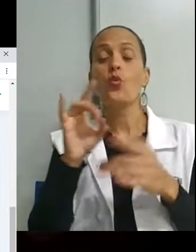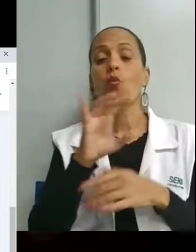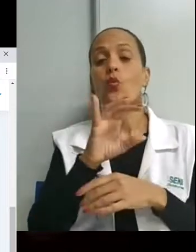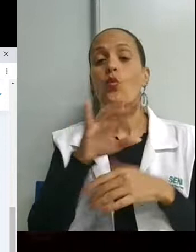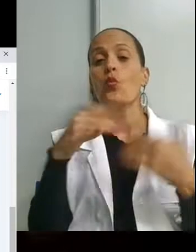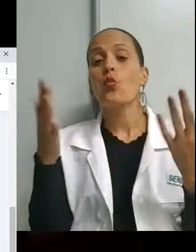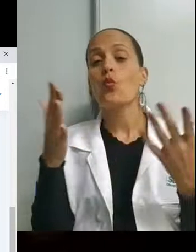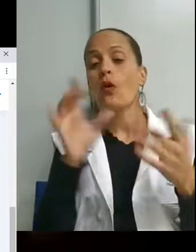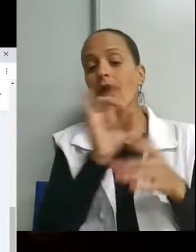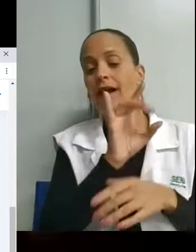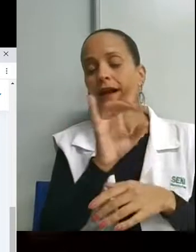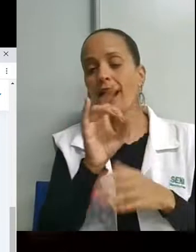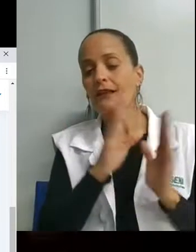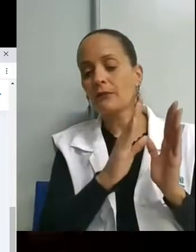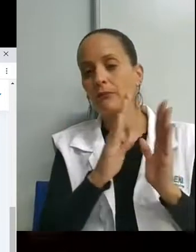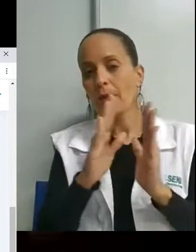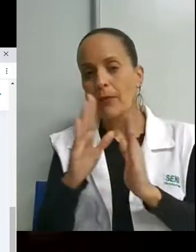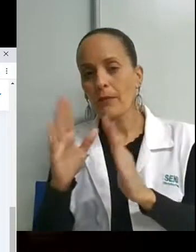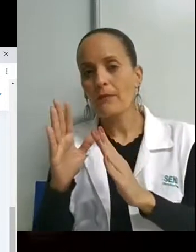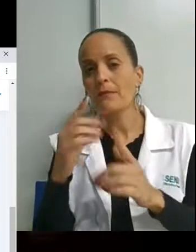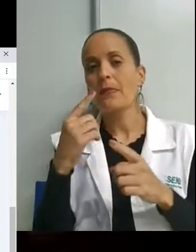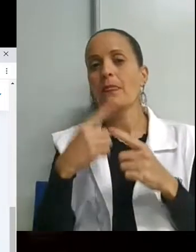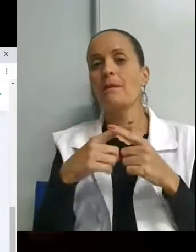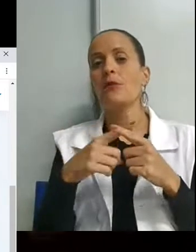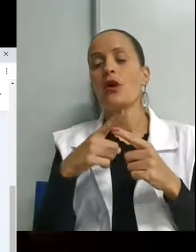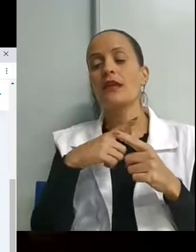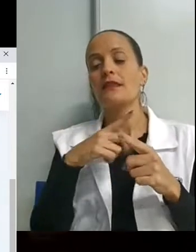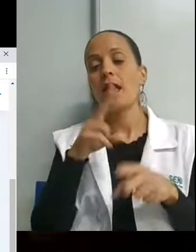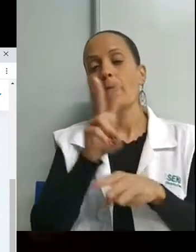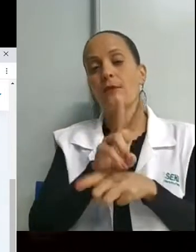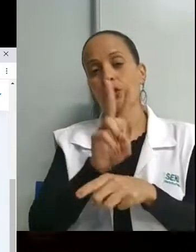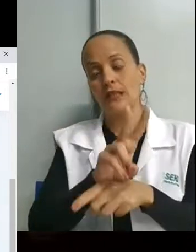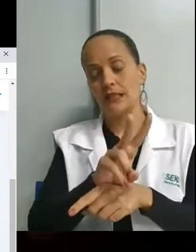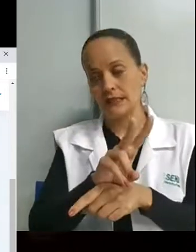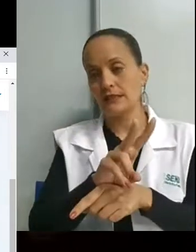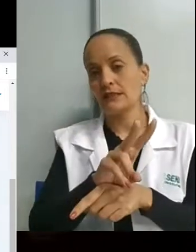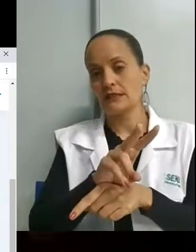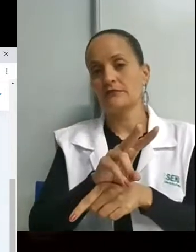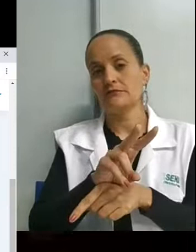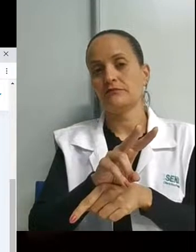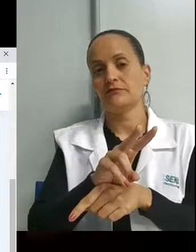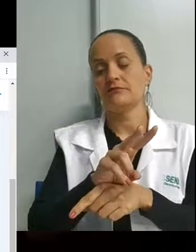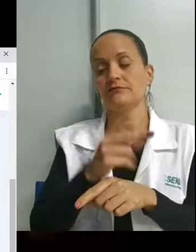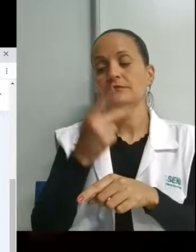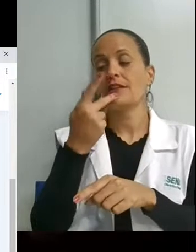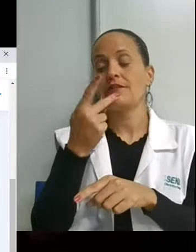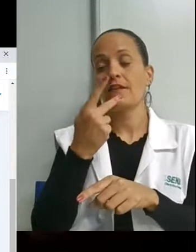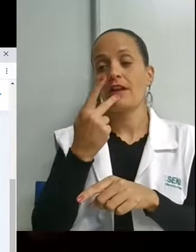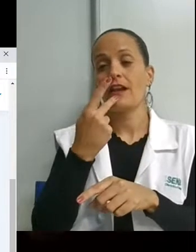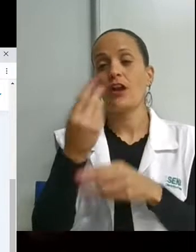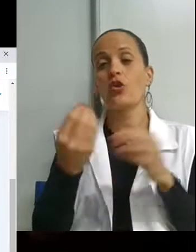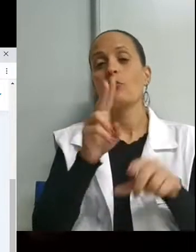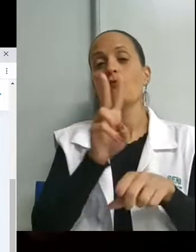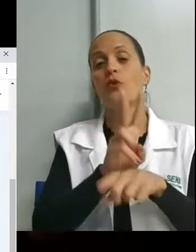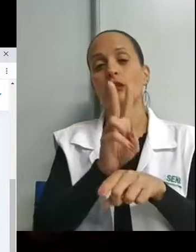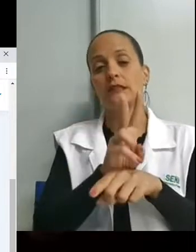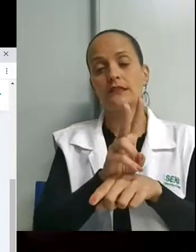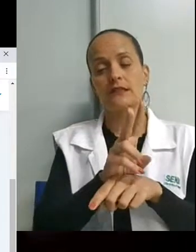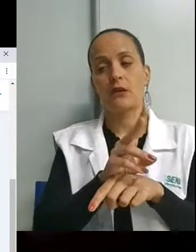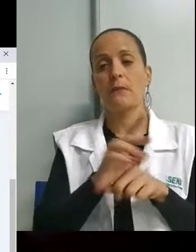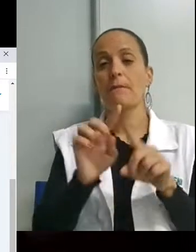né? Por quê? Porque ele tem diferentes graus de proteção, né? Então, aqui no conteúdo vai falar sobre esses graus de proteção, mas para a